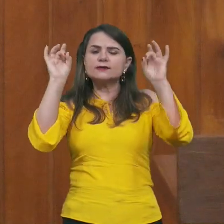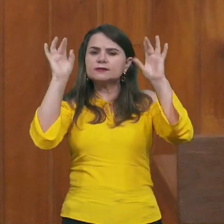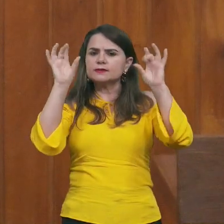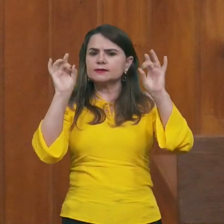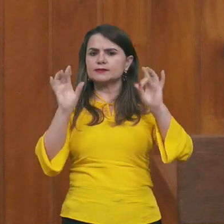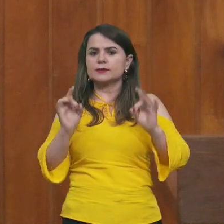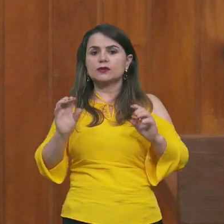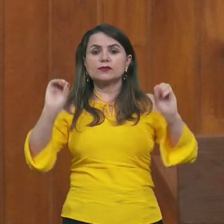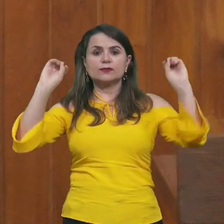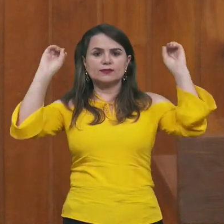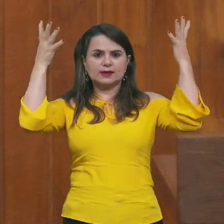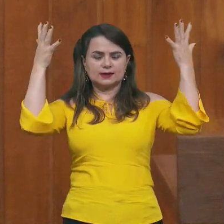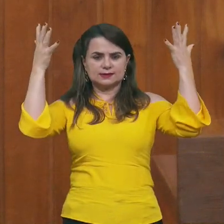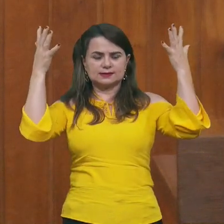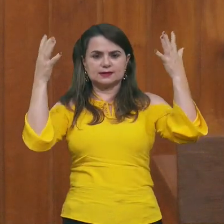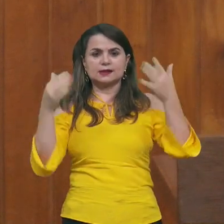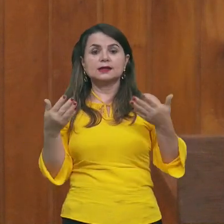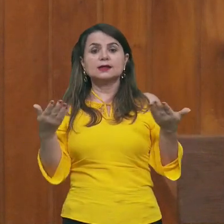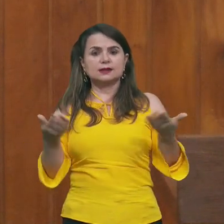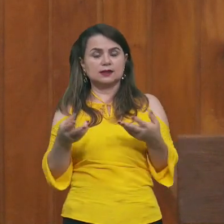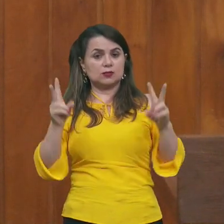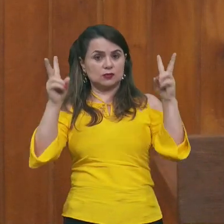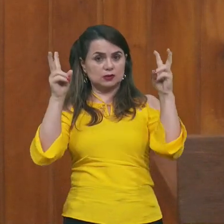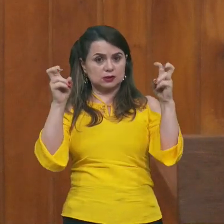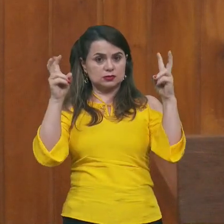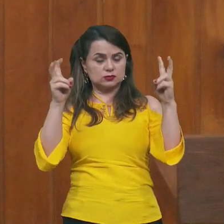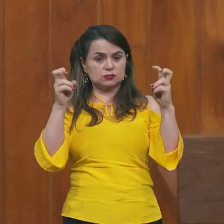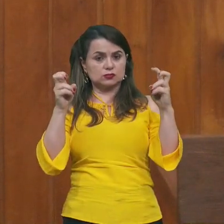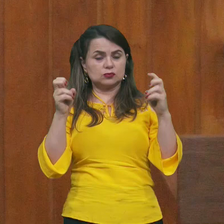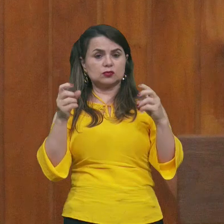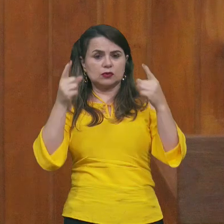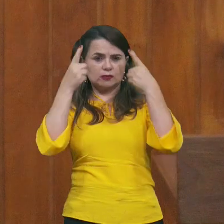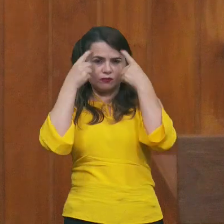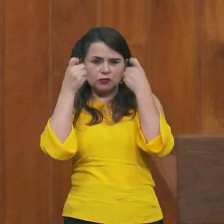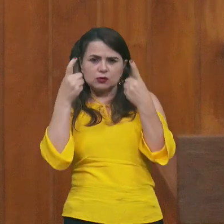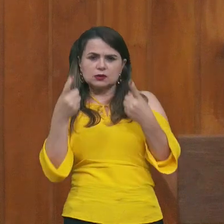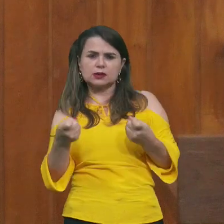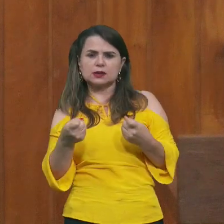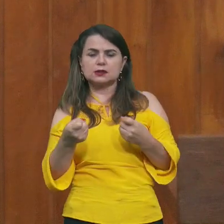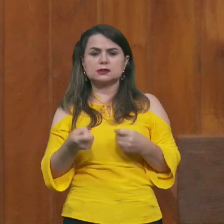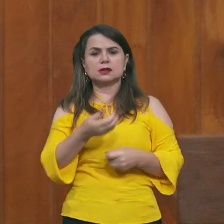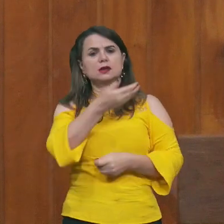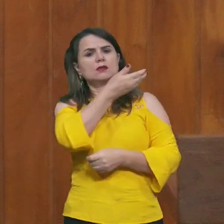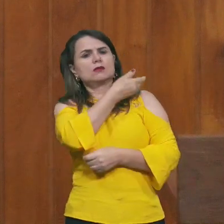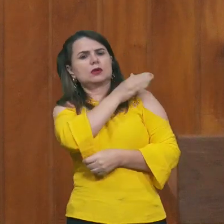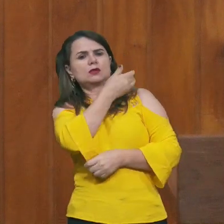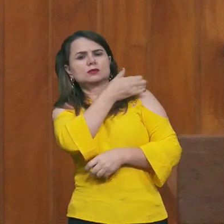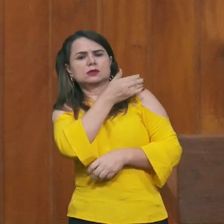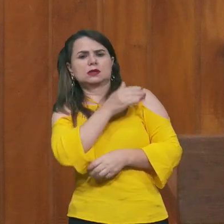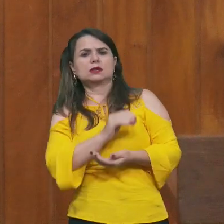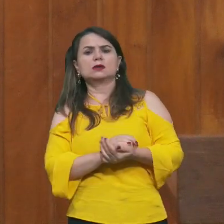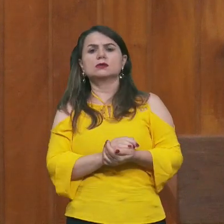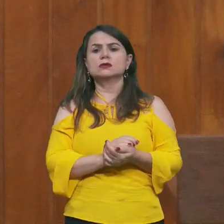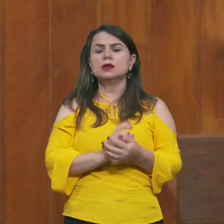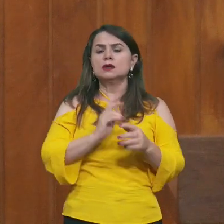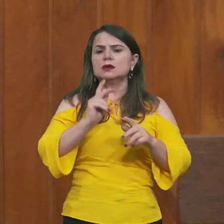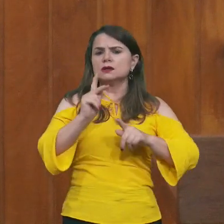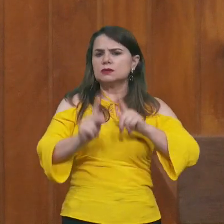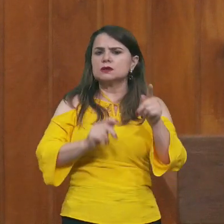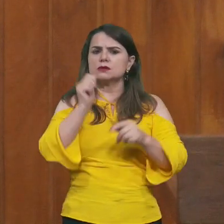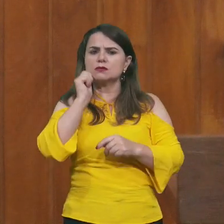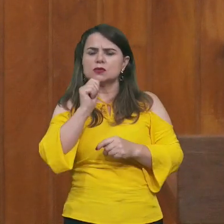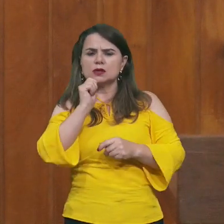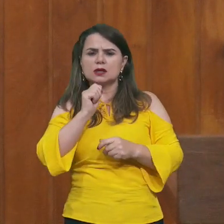sobre violência, sobre preconceito, sobre violência política, sobre a dificuldade que as mulheres têm quando entram